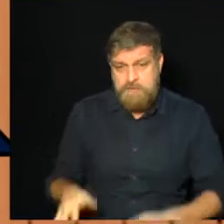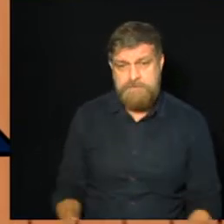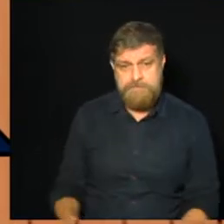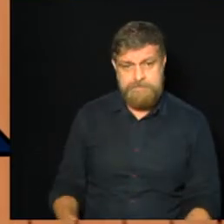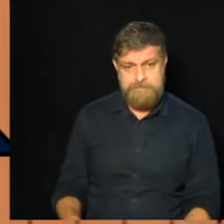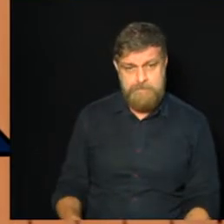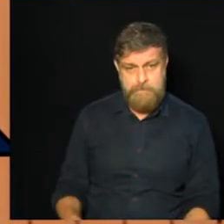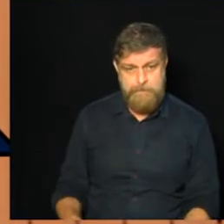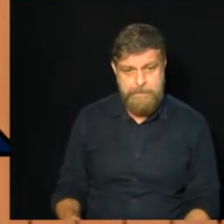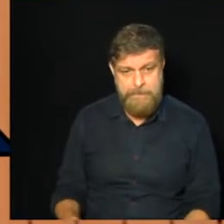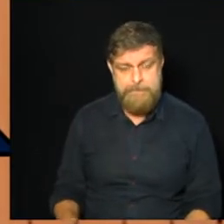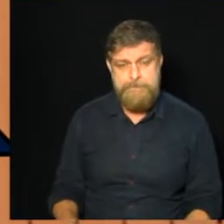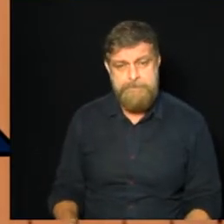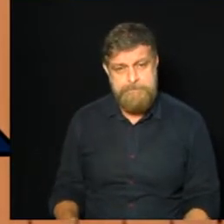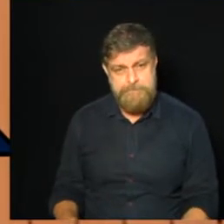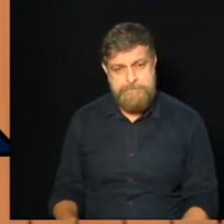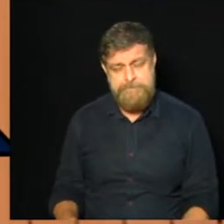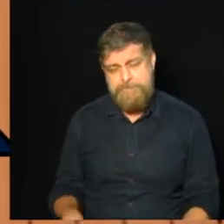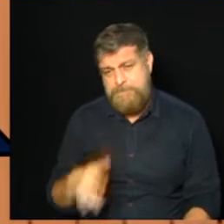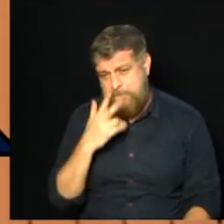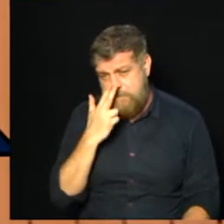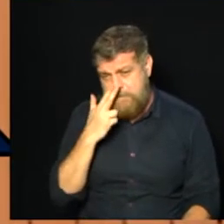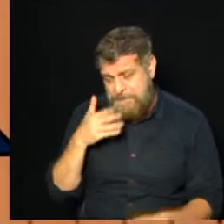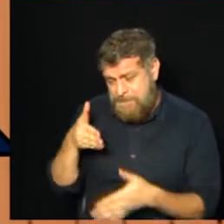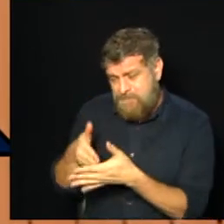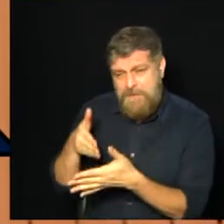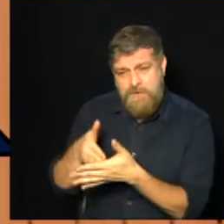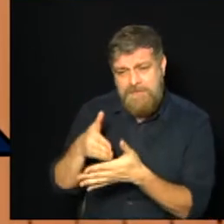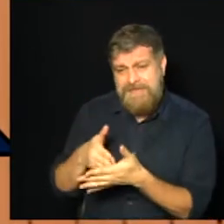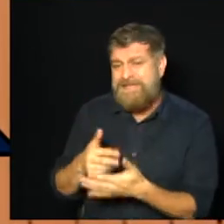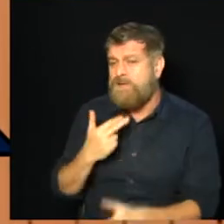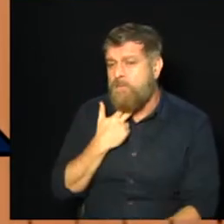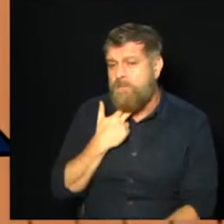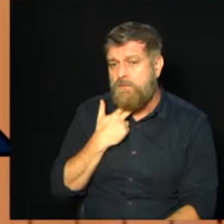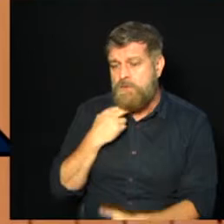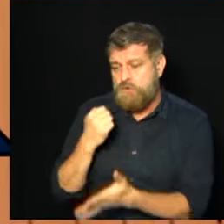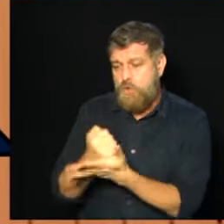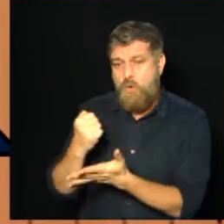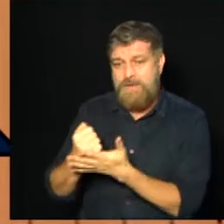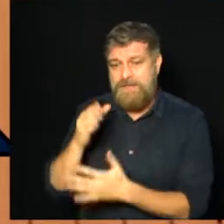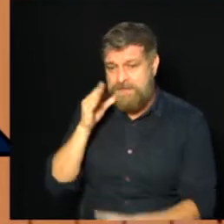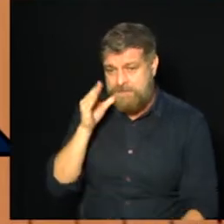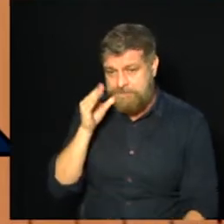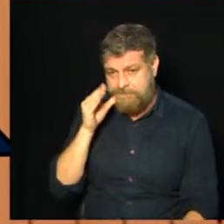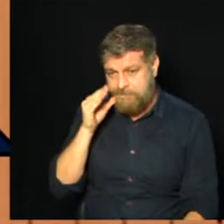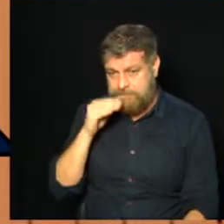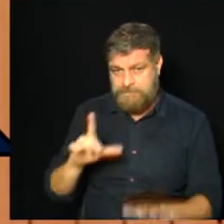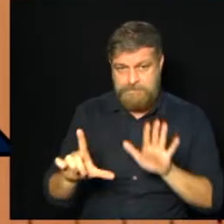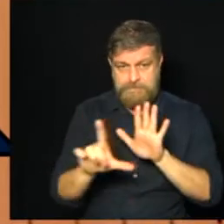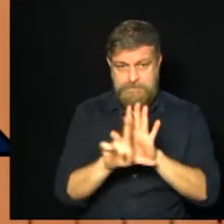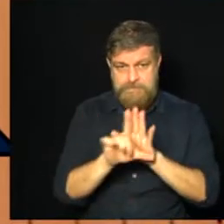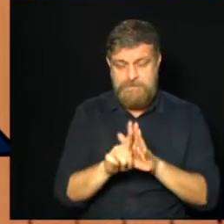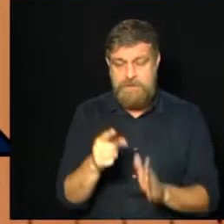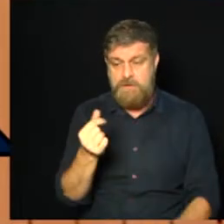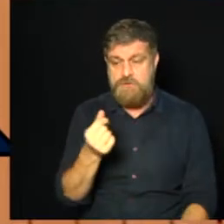que geralmente é colocado como impedimento para a contratação de servidores, que é a Lei de Responsabilidade Fiscal, hoje o município está